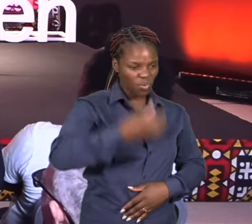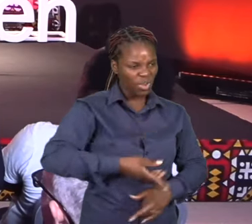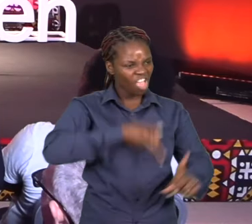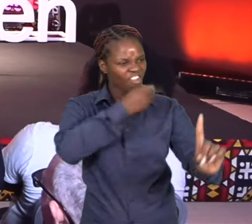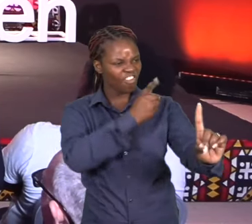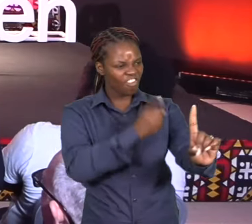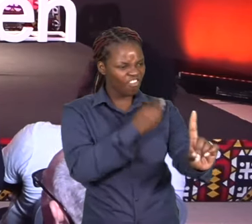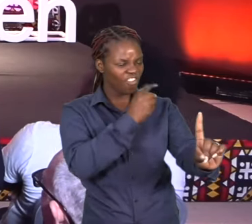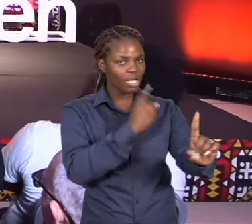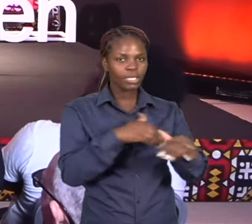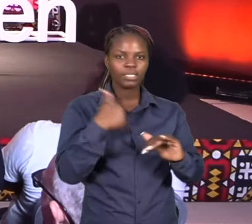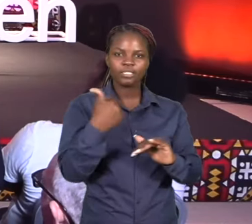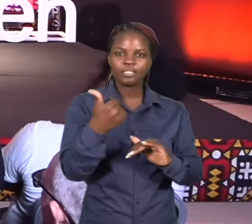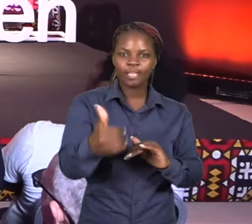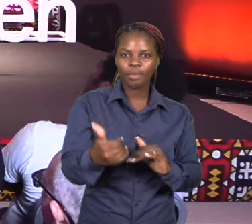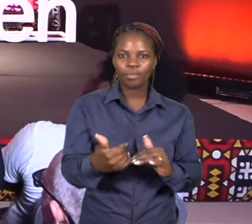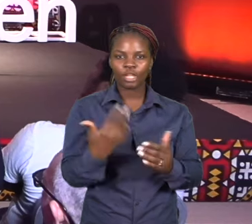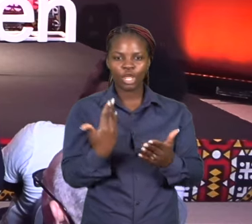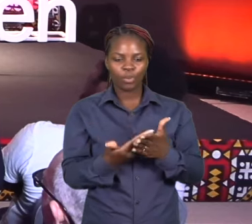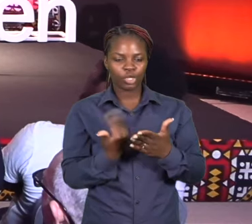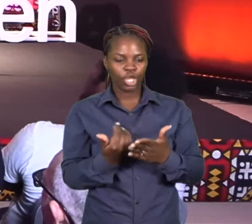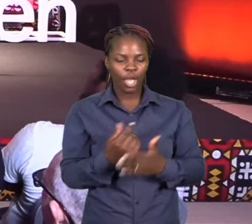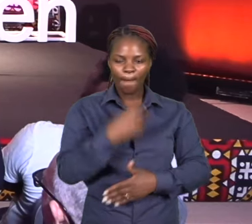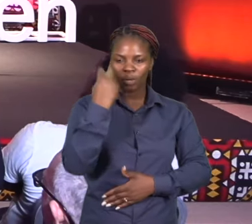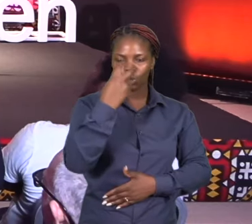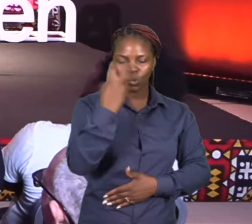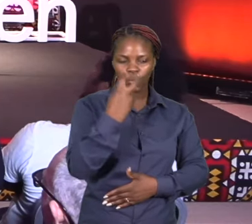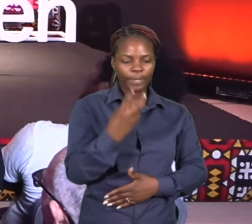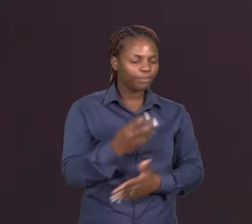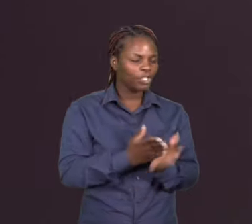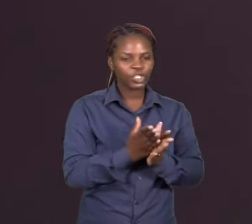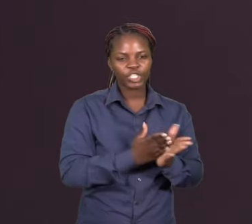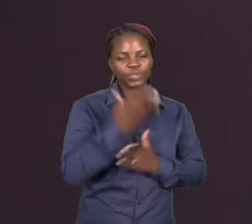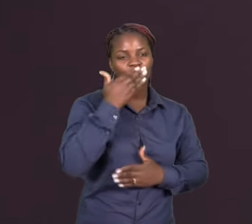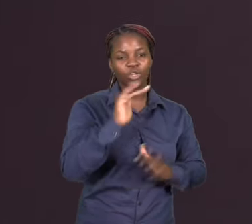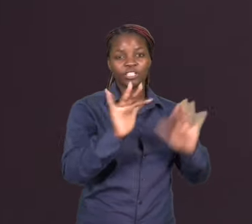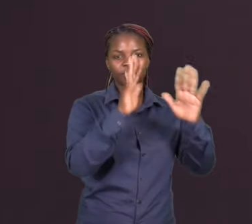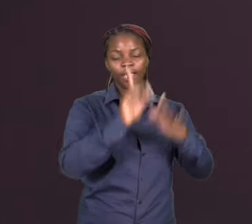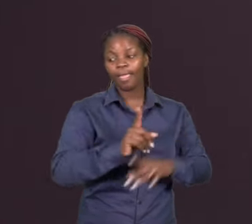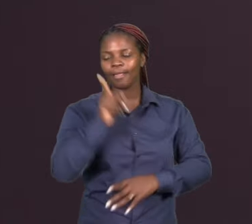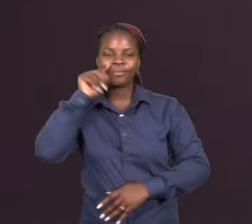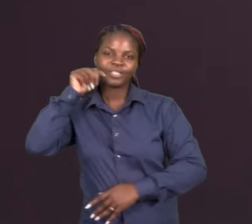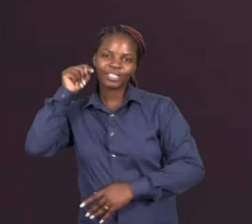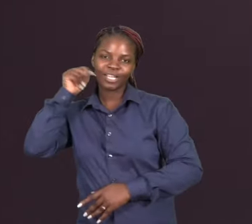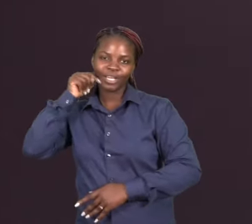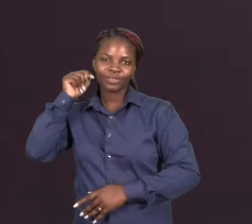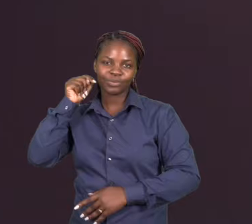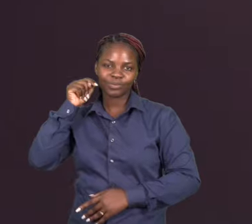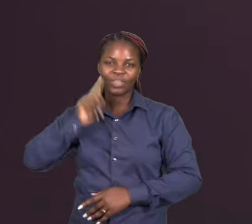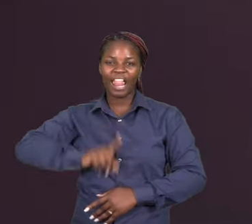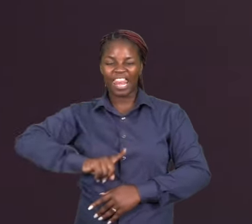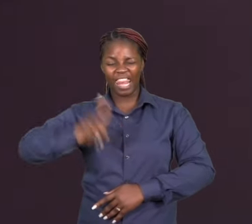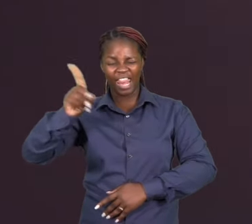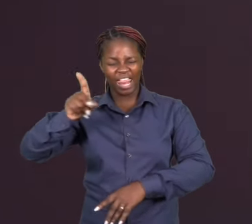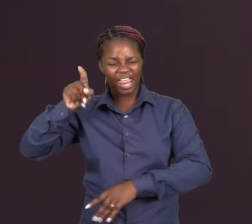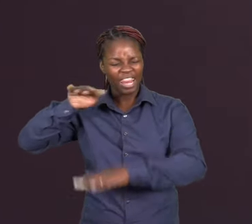crucificadas por aventurarem se à procura de melhores condições de vida em Cabo Delgado não é diferente lá naqueles distritos